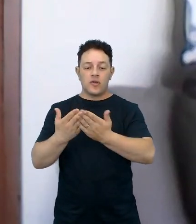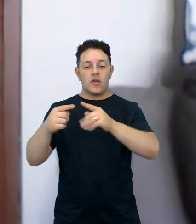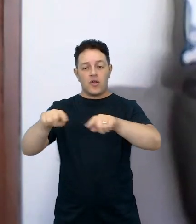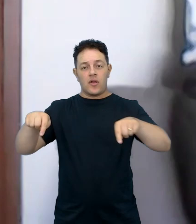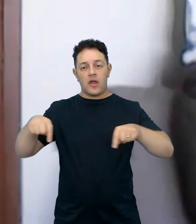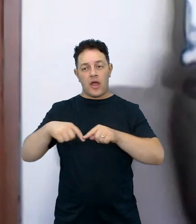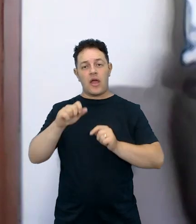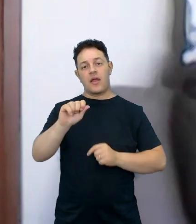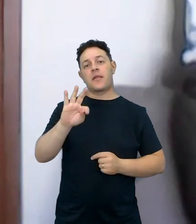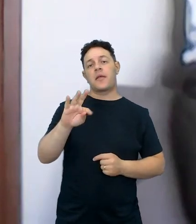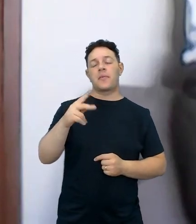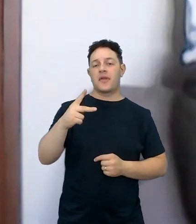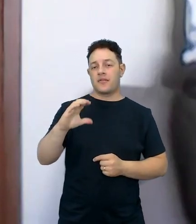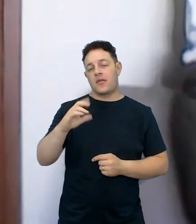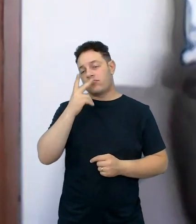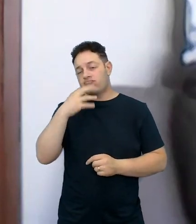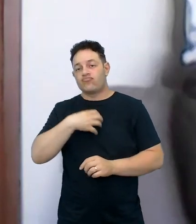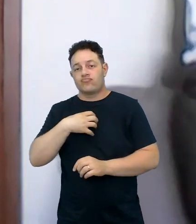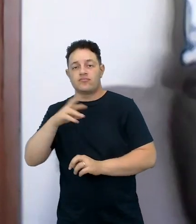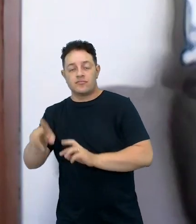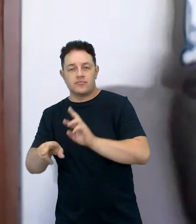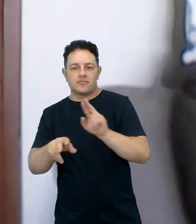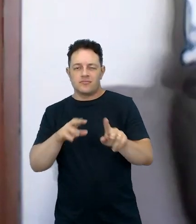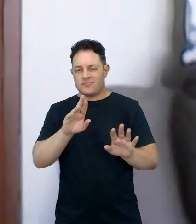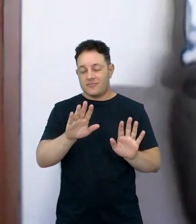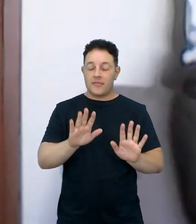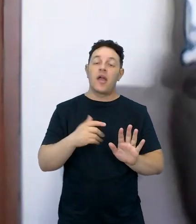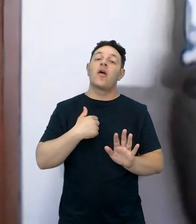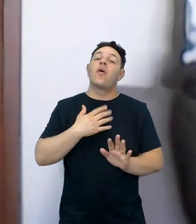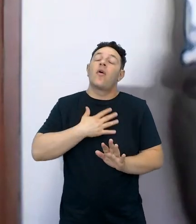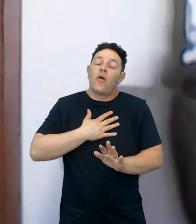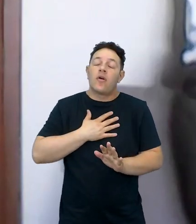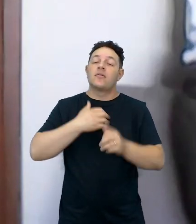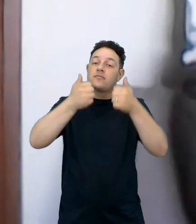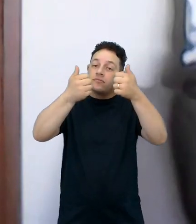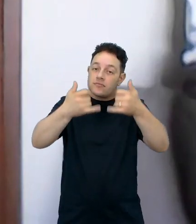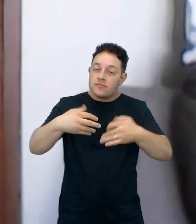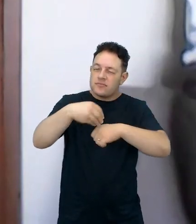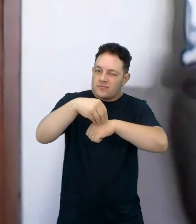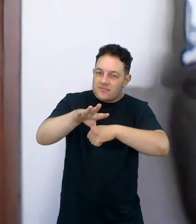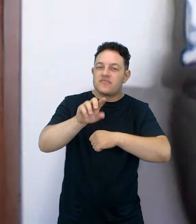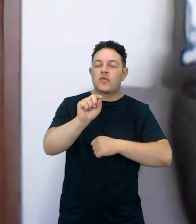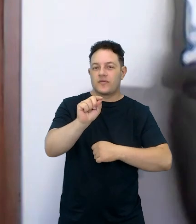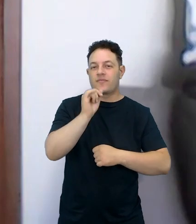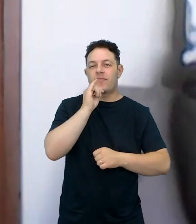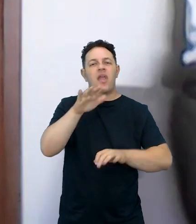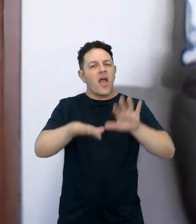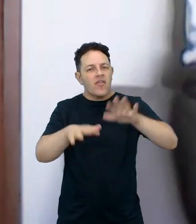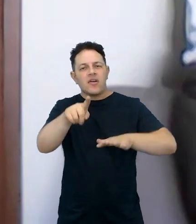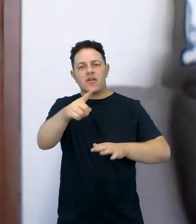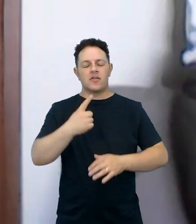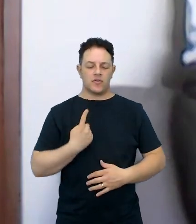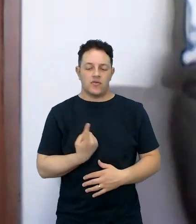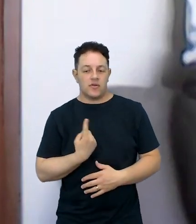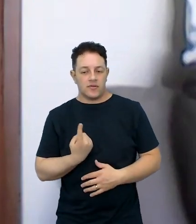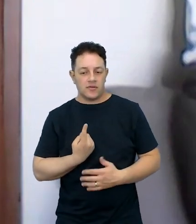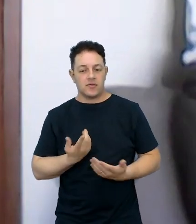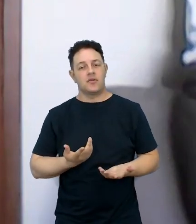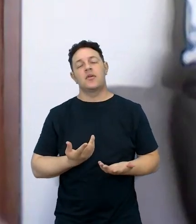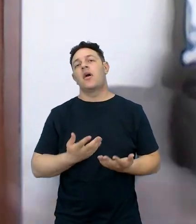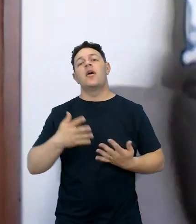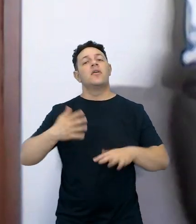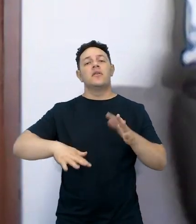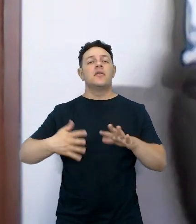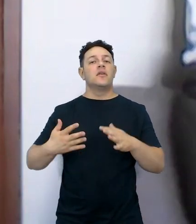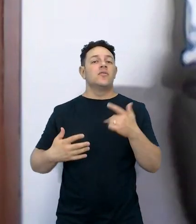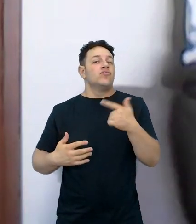né, de uma forma, né? Então, eu sempre gosto de orientar, porque às vezes vocês estão, às vezes, sozinhos, né? Não